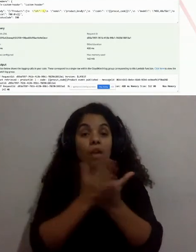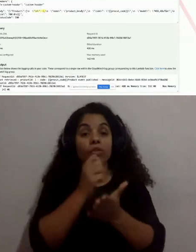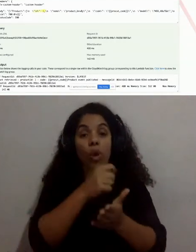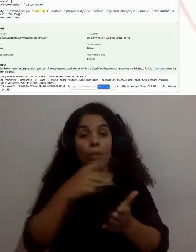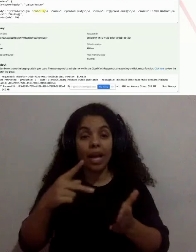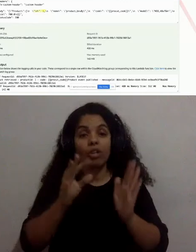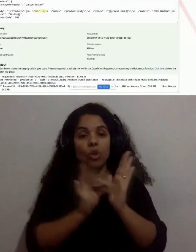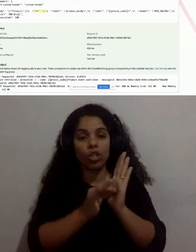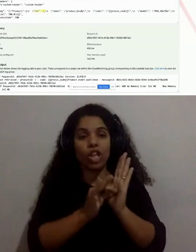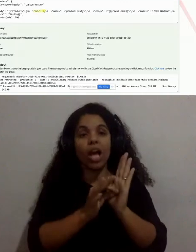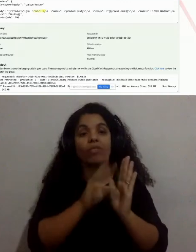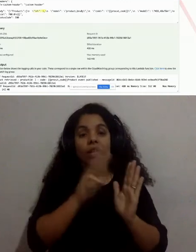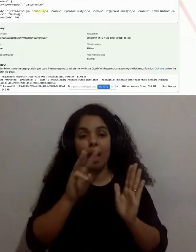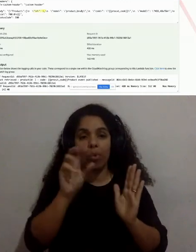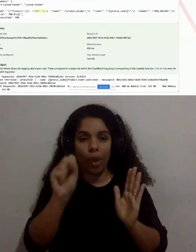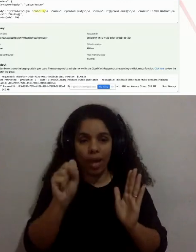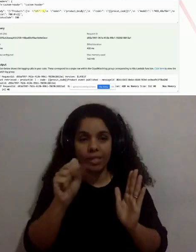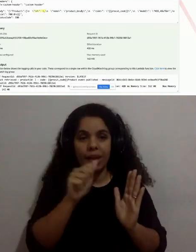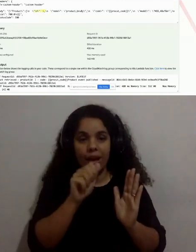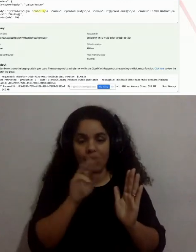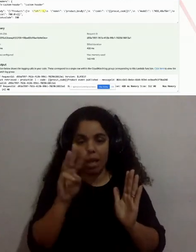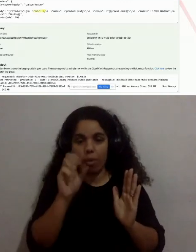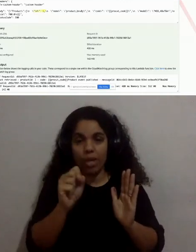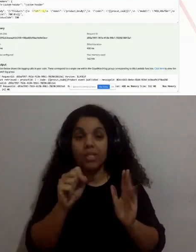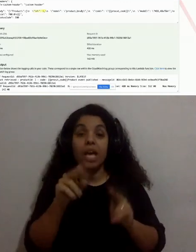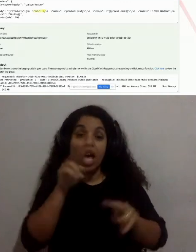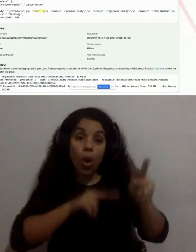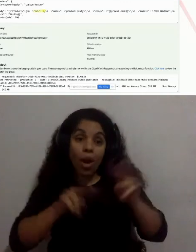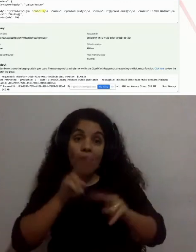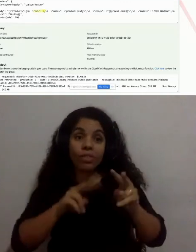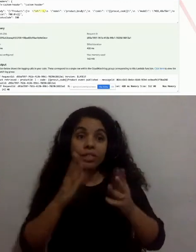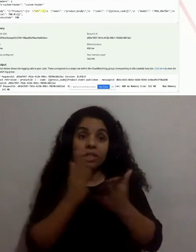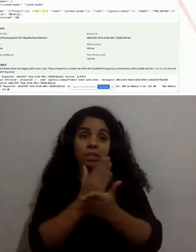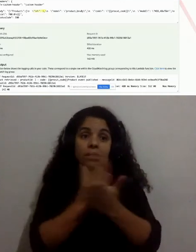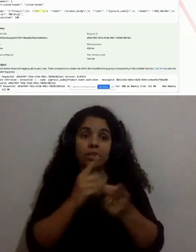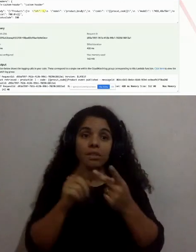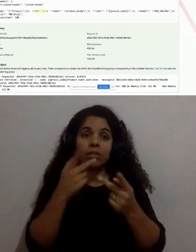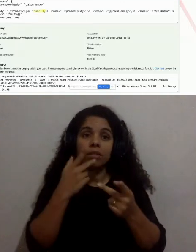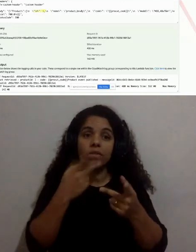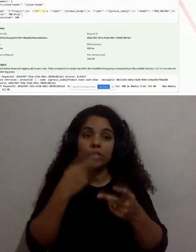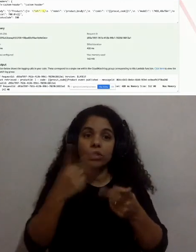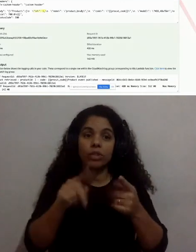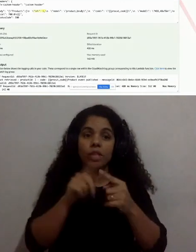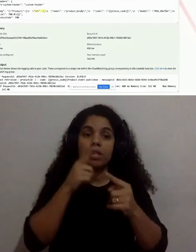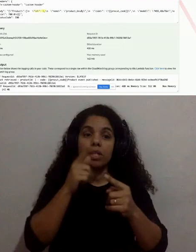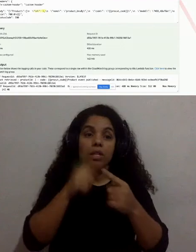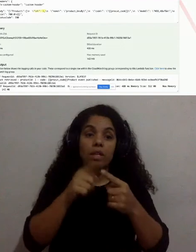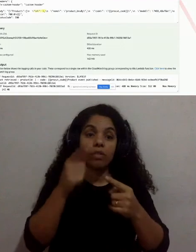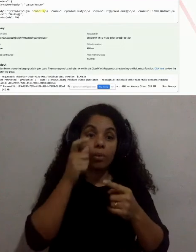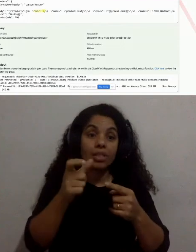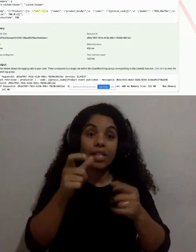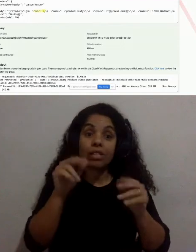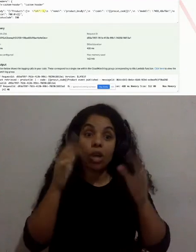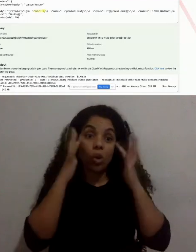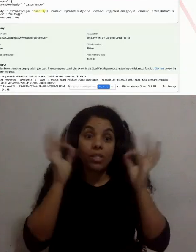Java no AWS. Eu revisei esse livro e, assim, eu posso confessar para vocês que foi muito interessante, porque eu não sabia nada